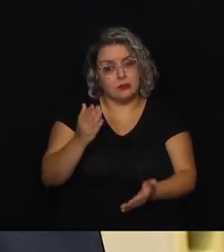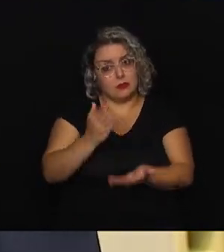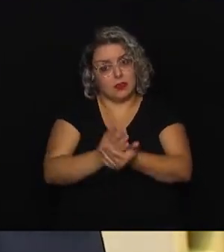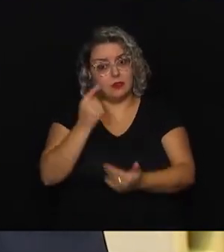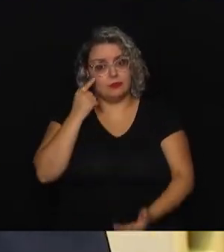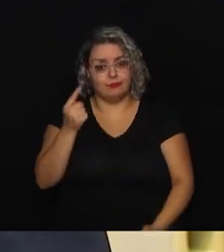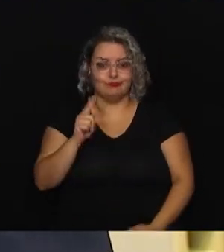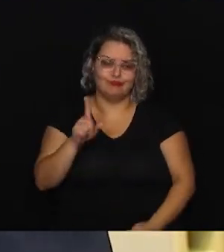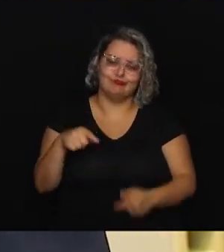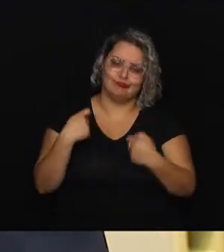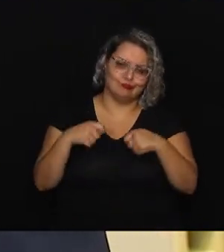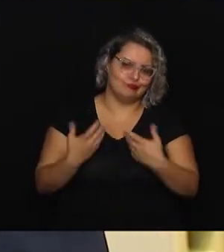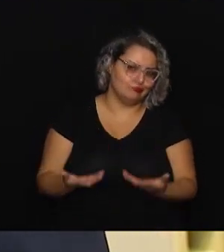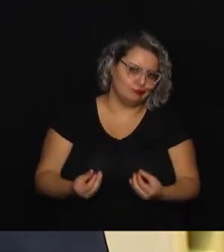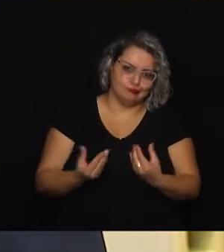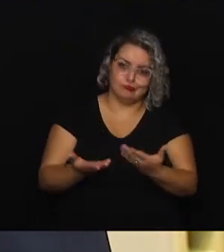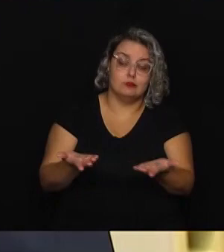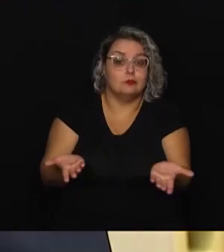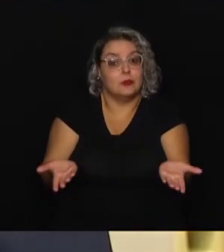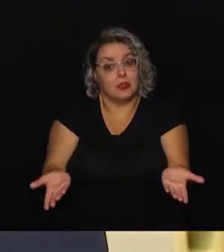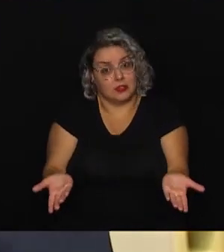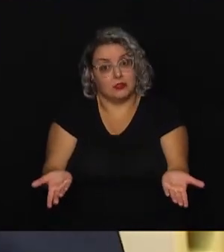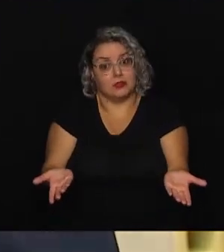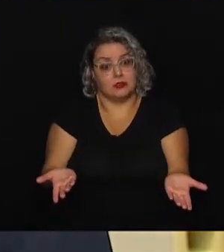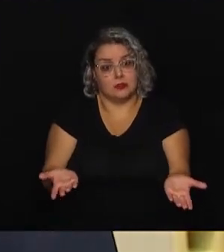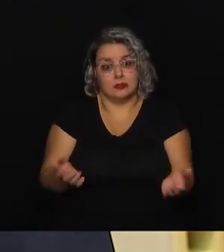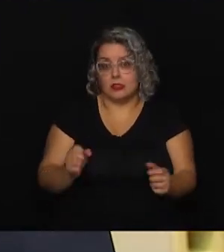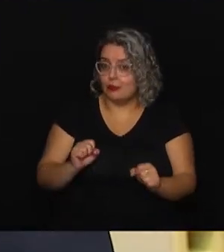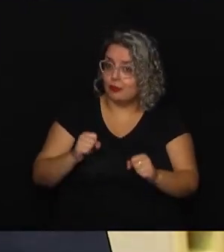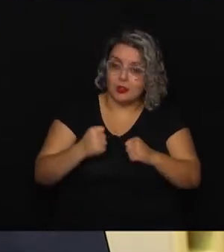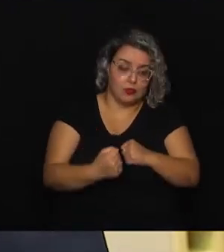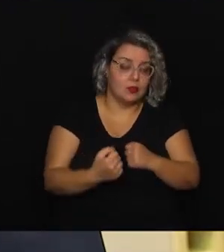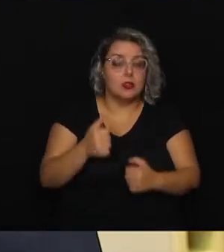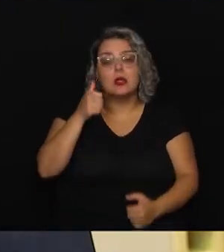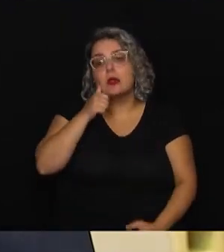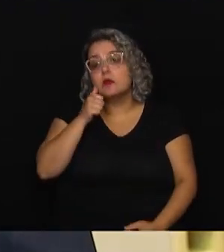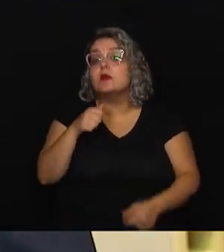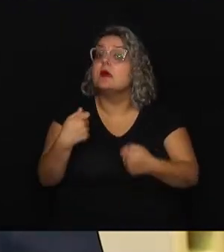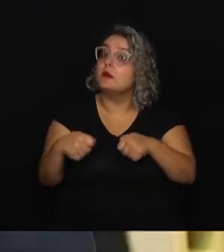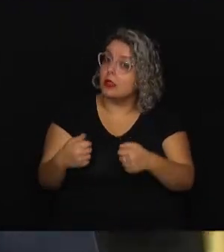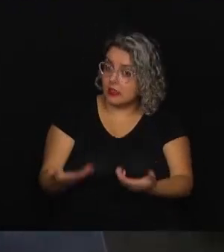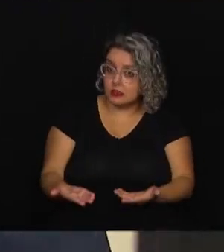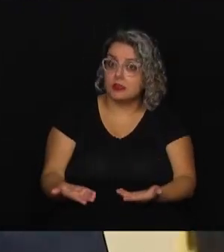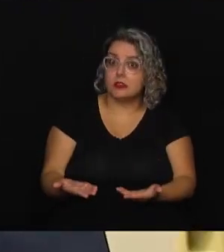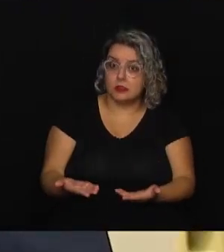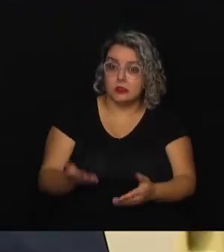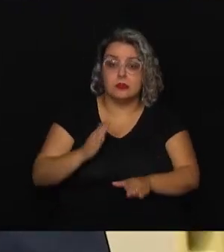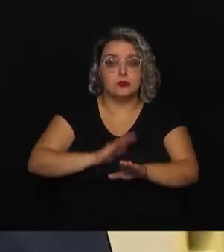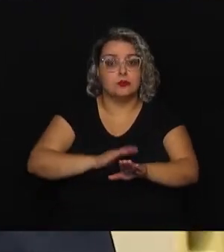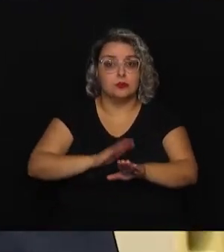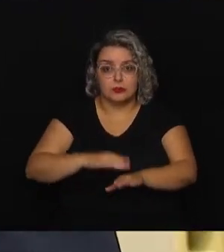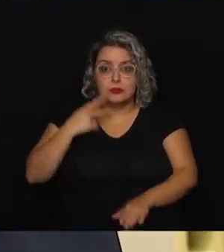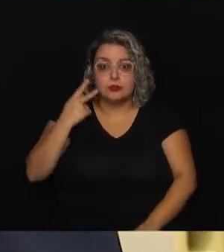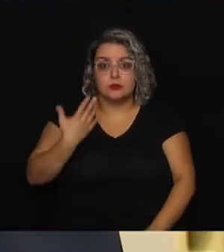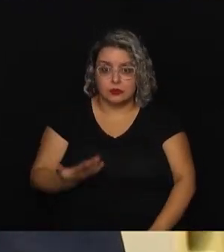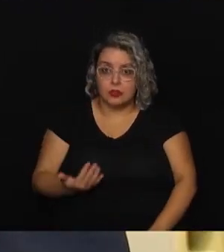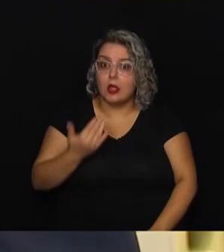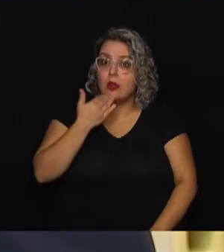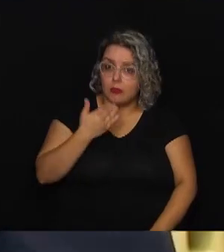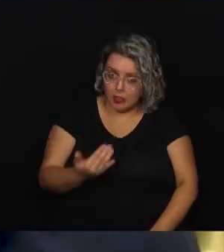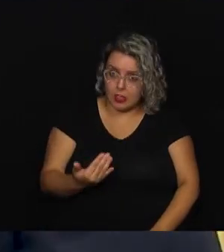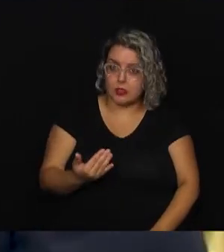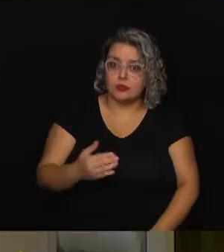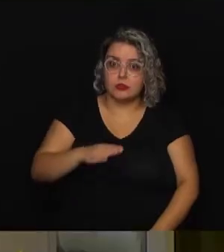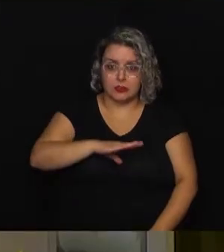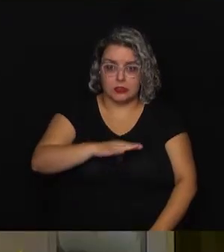precisávamos estar apresentando. Mas é uma defesa que a mulher necessita e na condição de parlamentar eu solicito isso no município